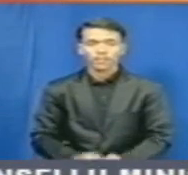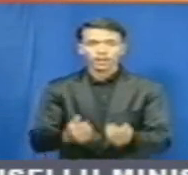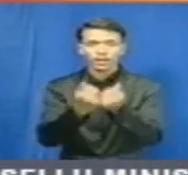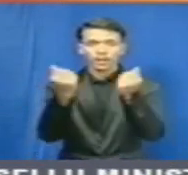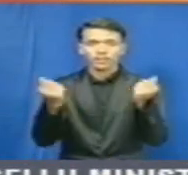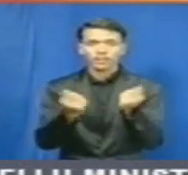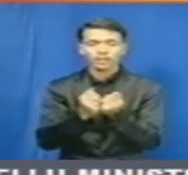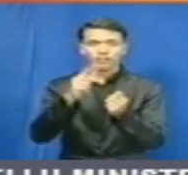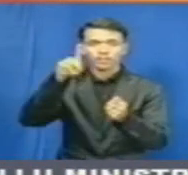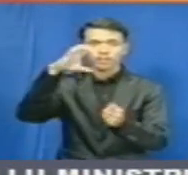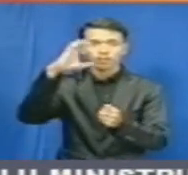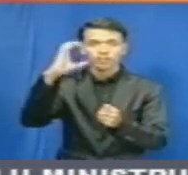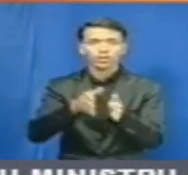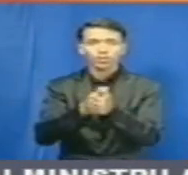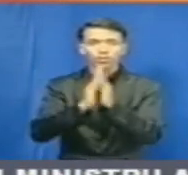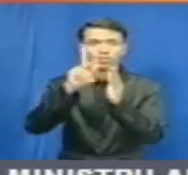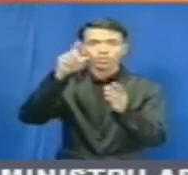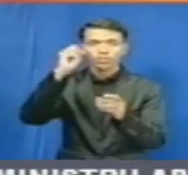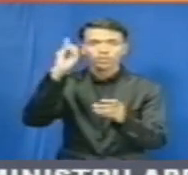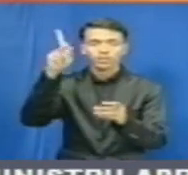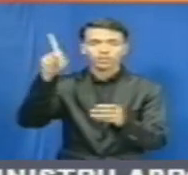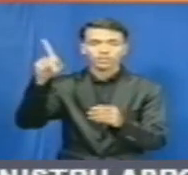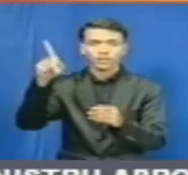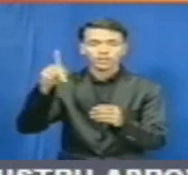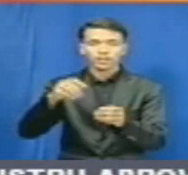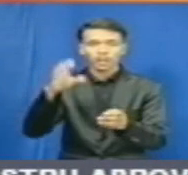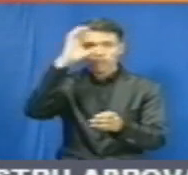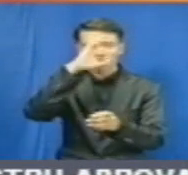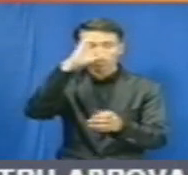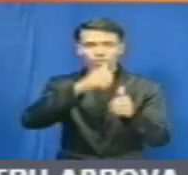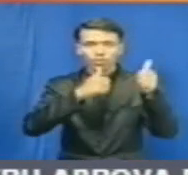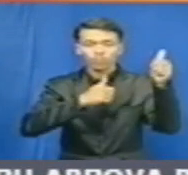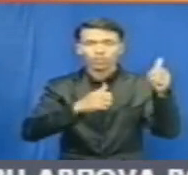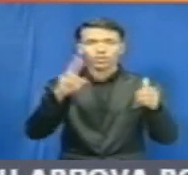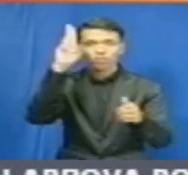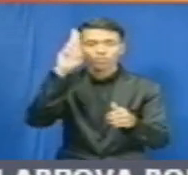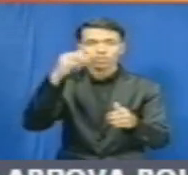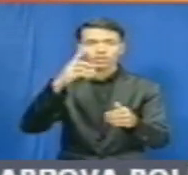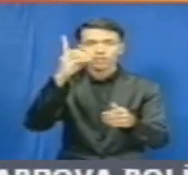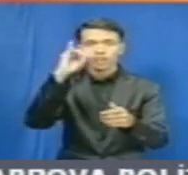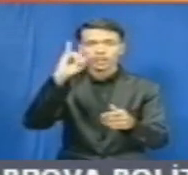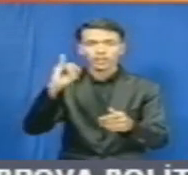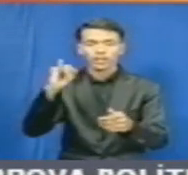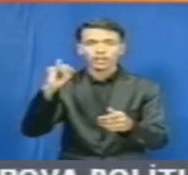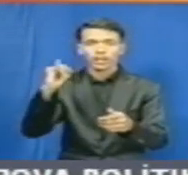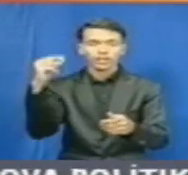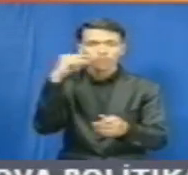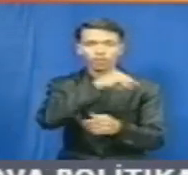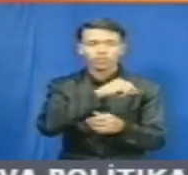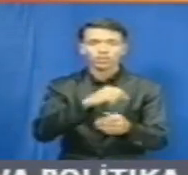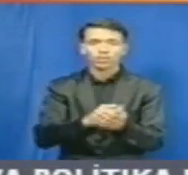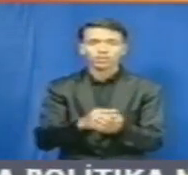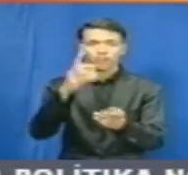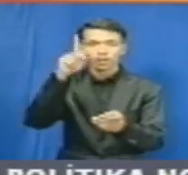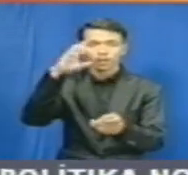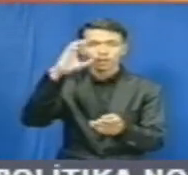Agência Câmara-PC, russo Polícia Científica e Investigação Criminal, a tubucatu autor usa de falso redes fama Câmara-PC.